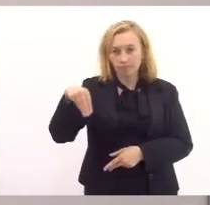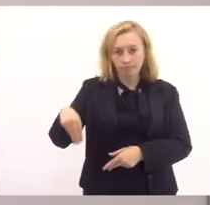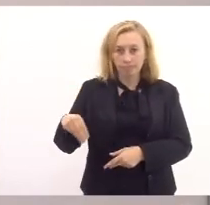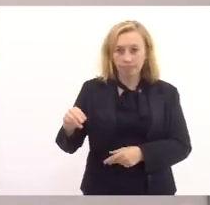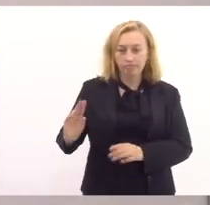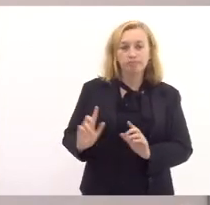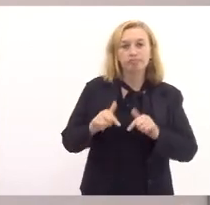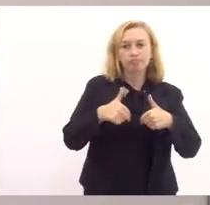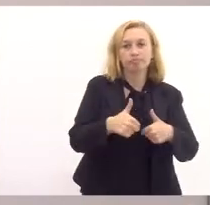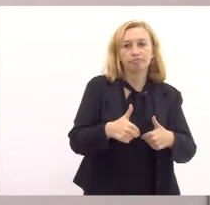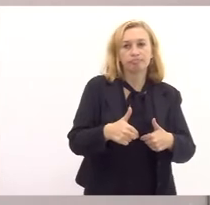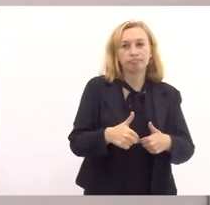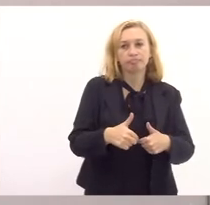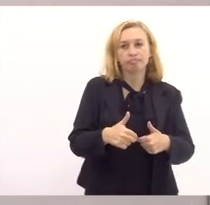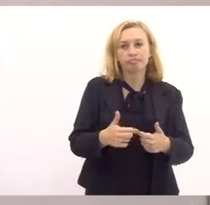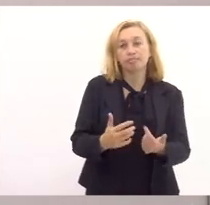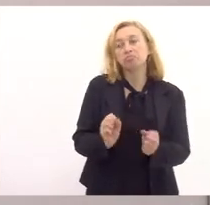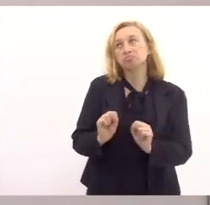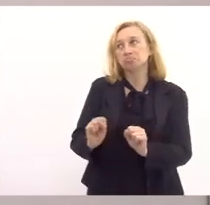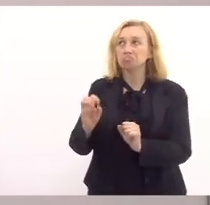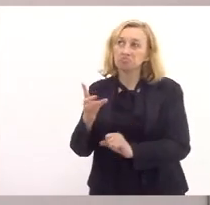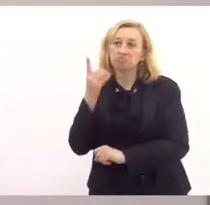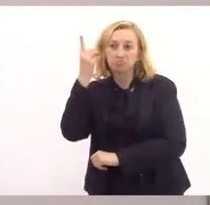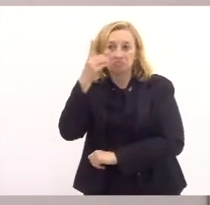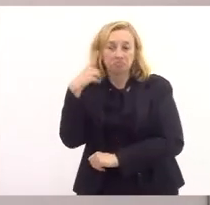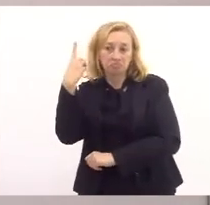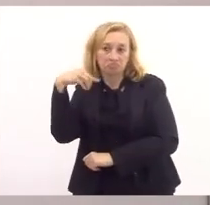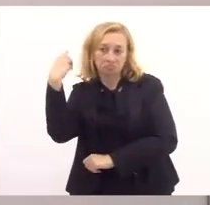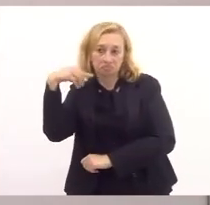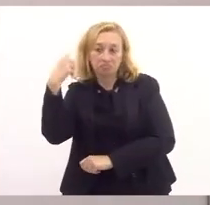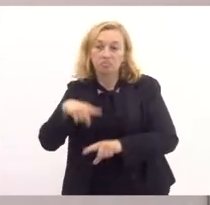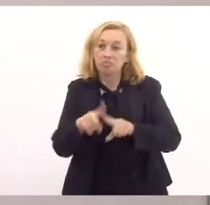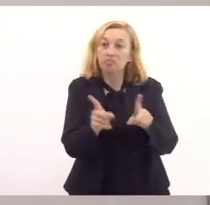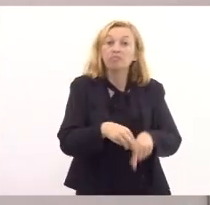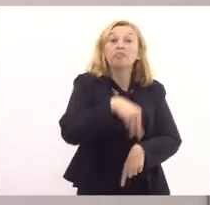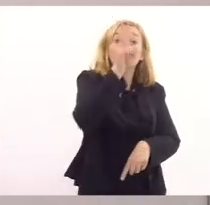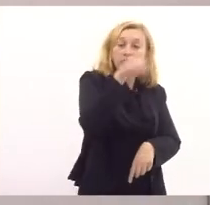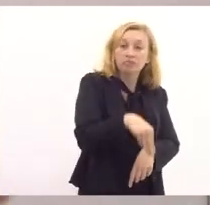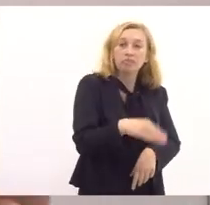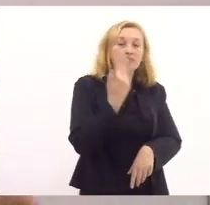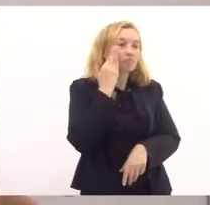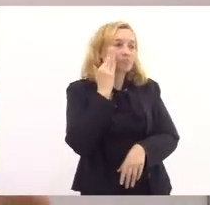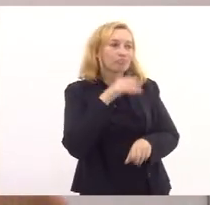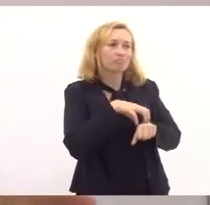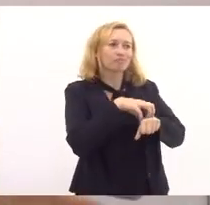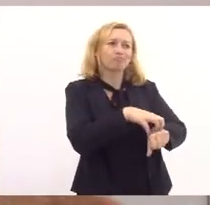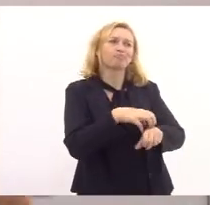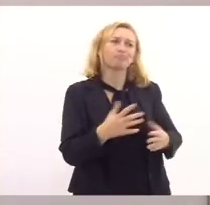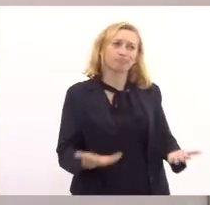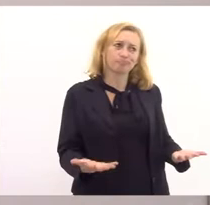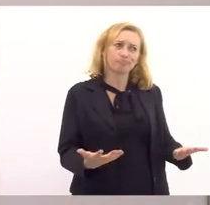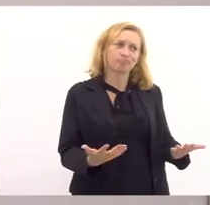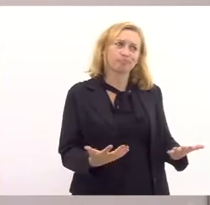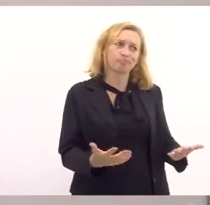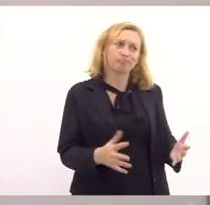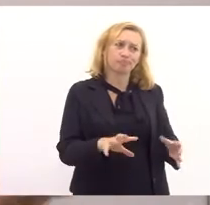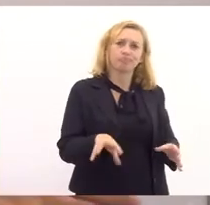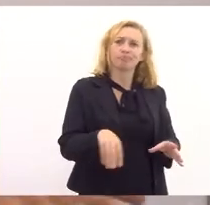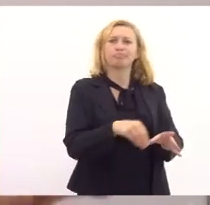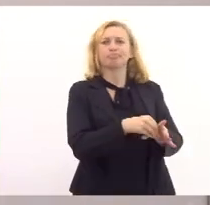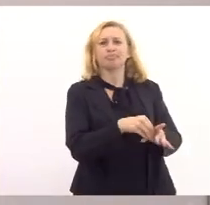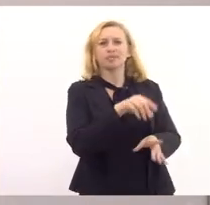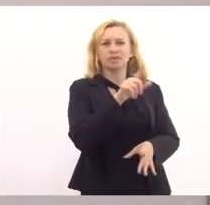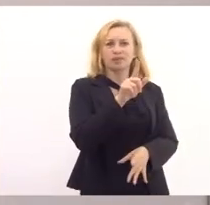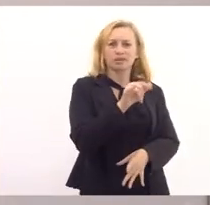Isso pode ser para os doutores advogados. Mas, para quem quer entender de transporte, você aplica